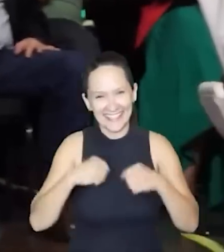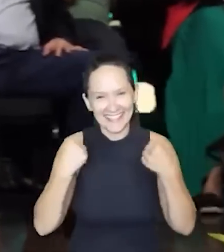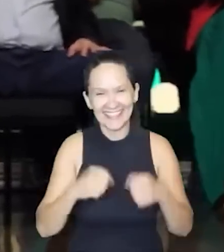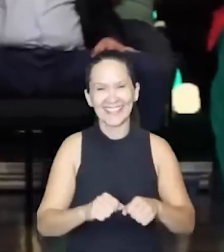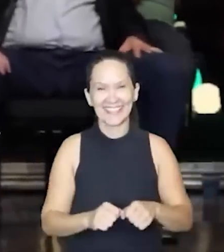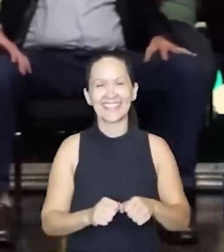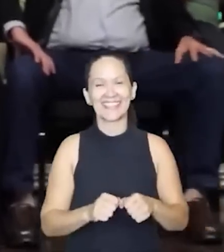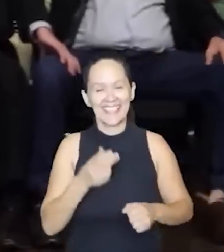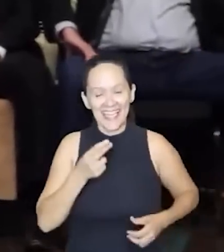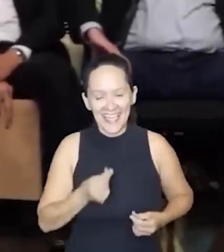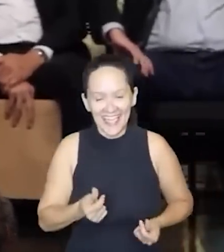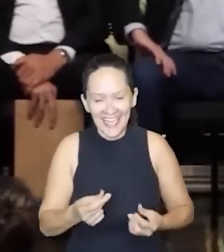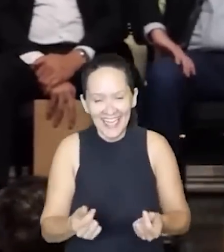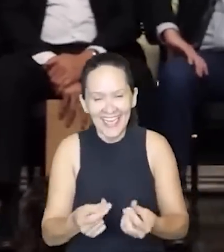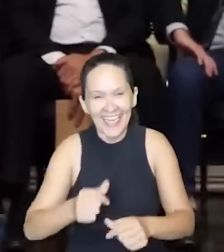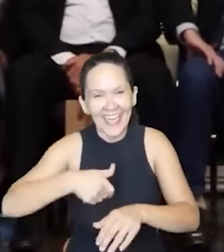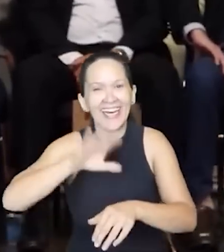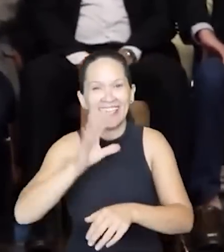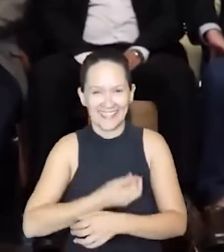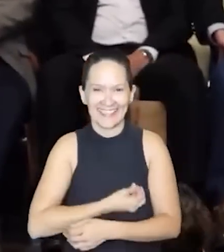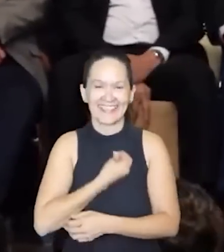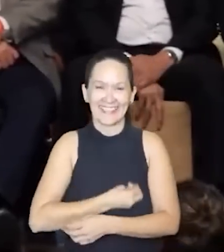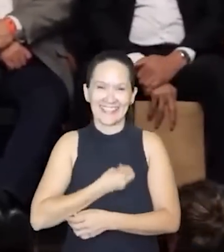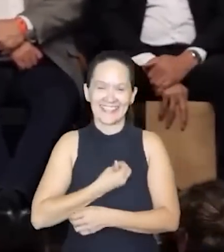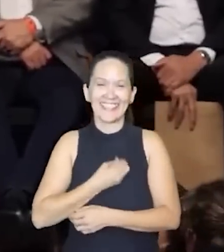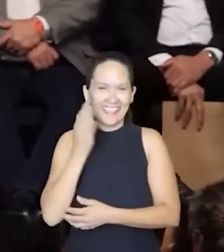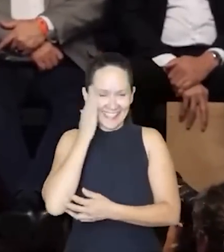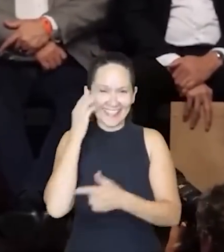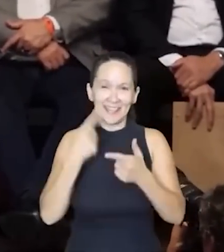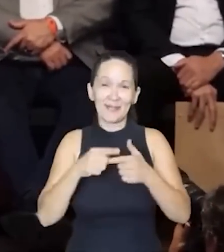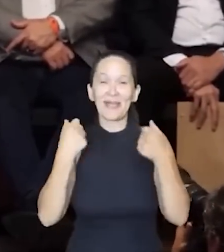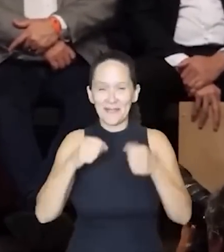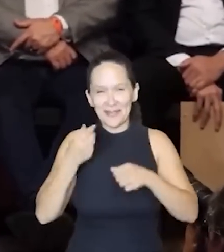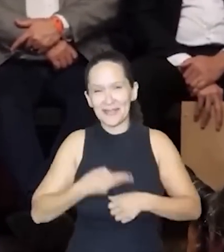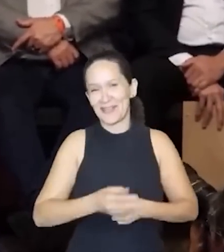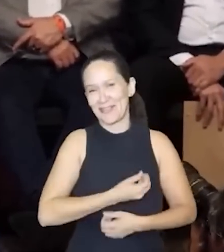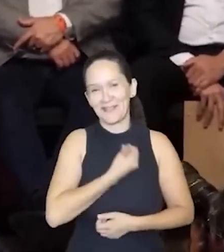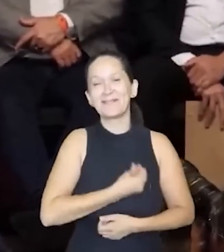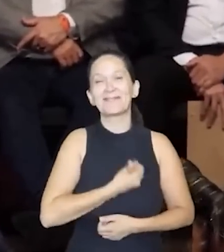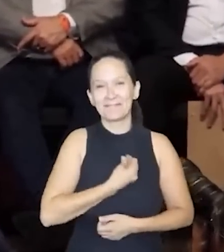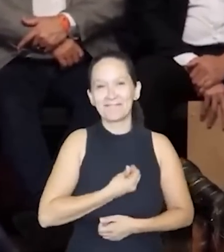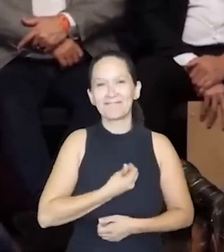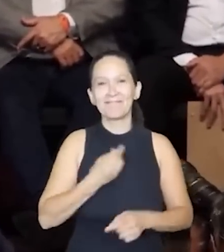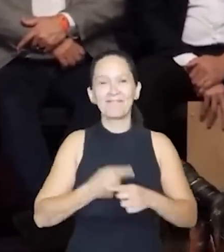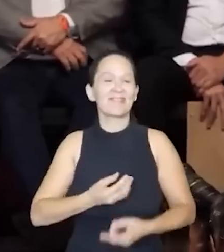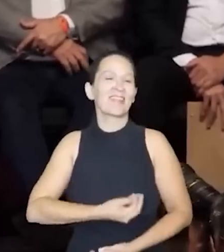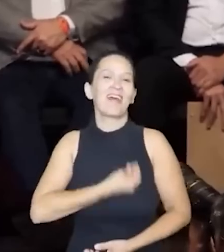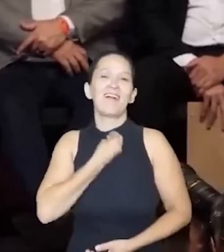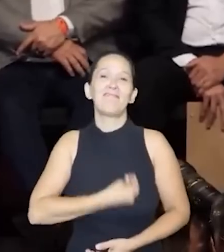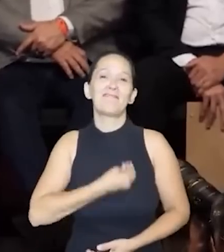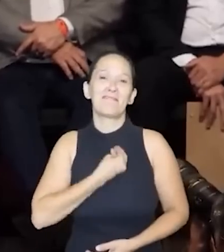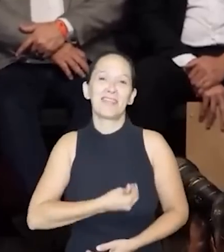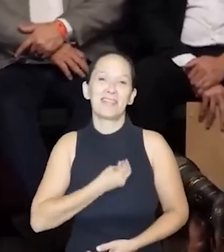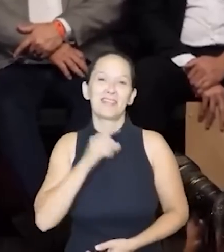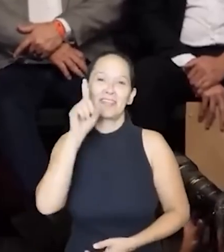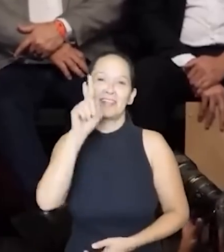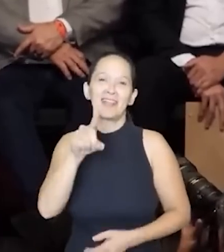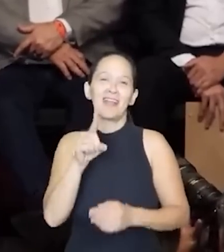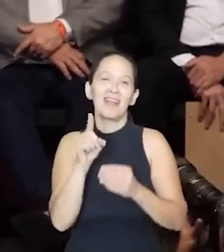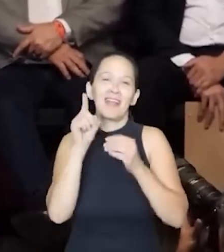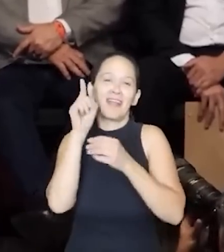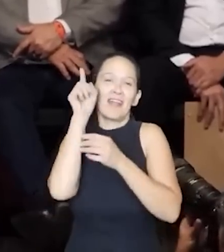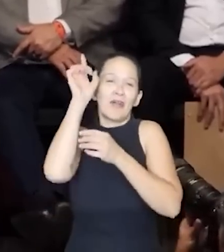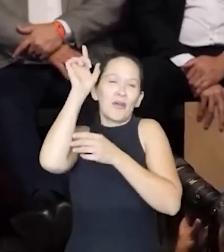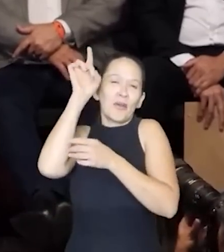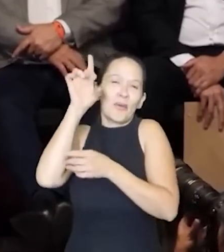um pouco mais. Sabe por que eu preciso durar um pouco mais? Porque a vida é o dom mais